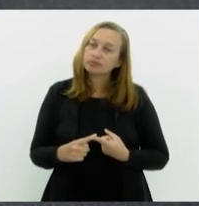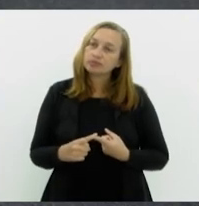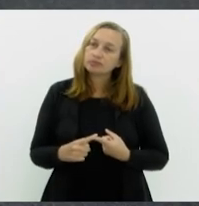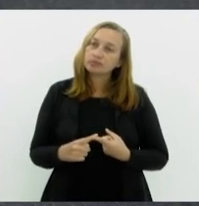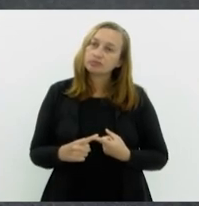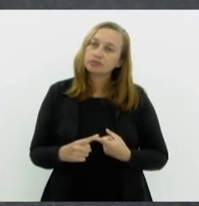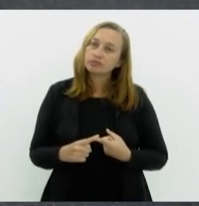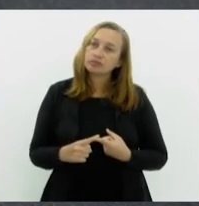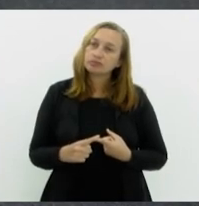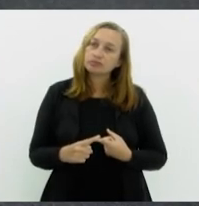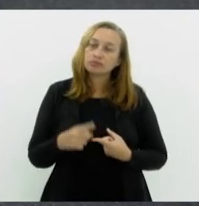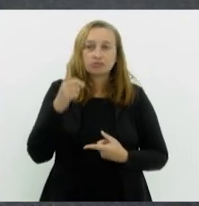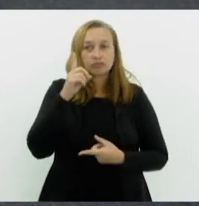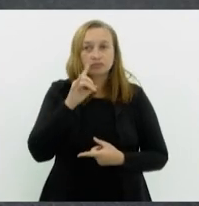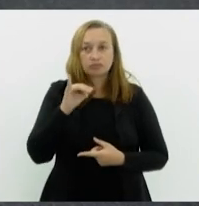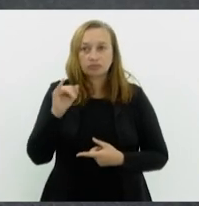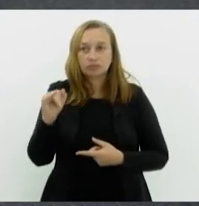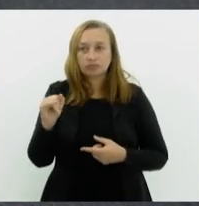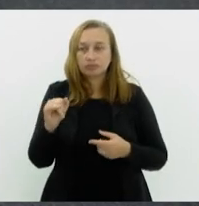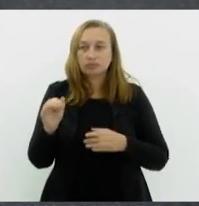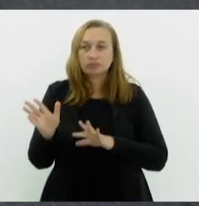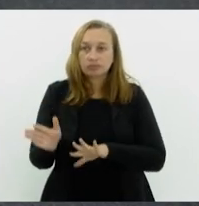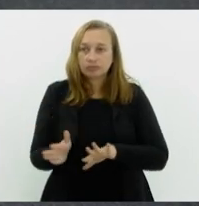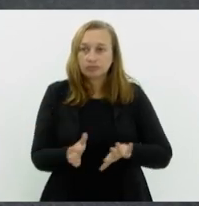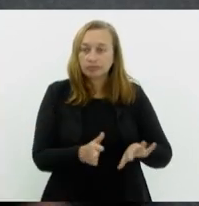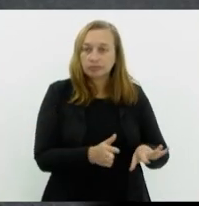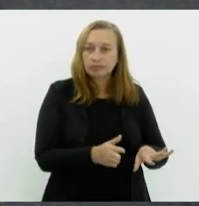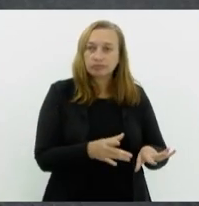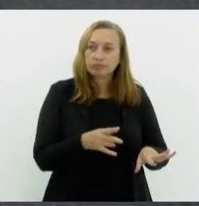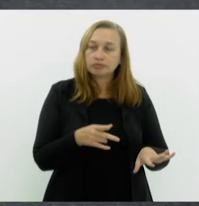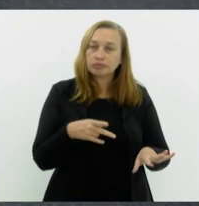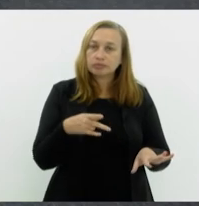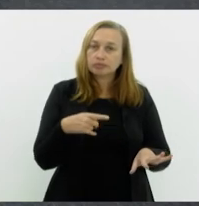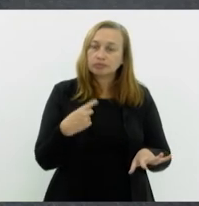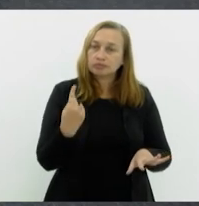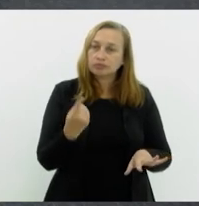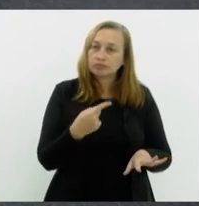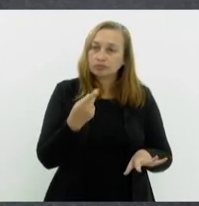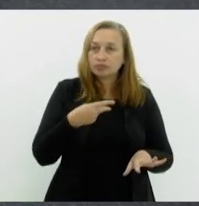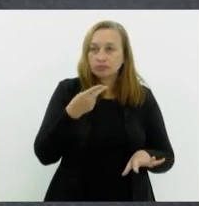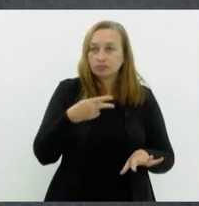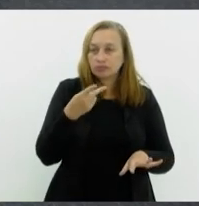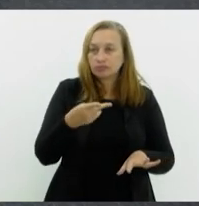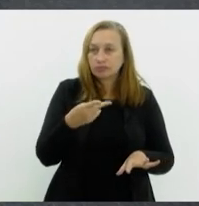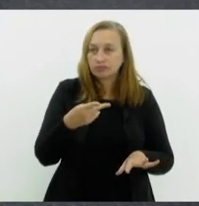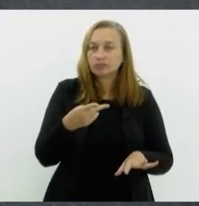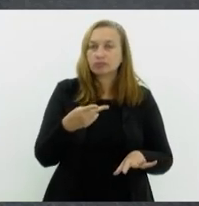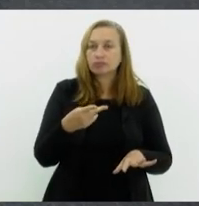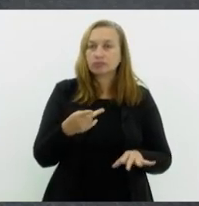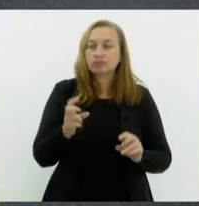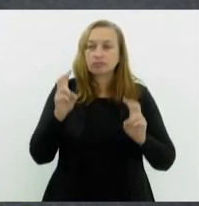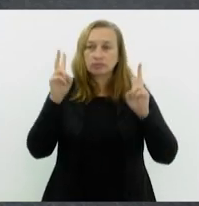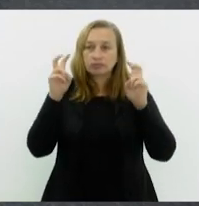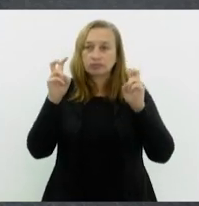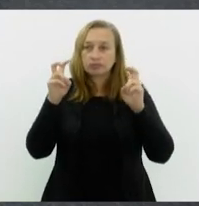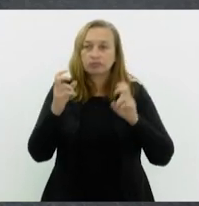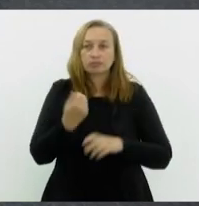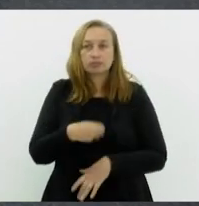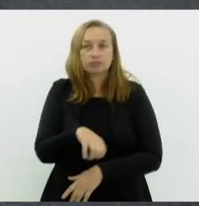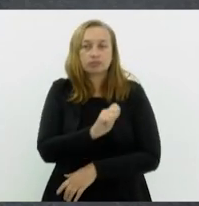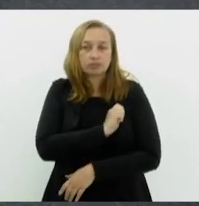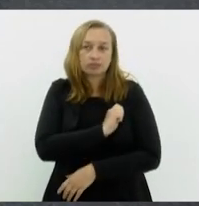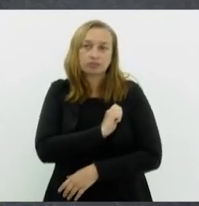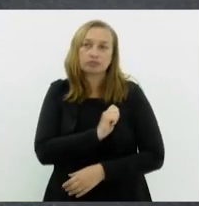dia, nós fazemos aqui discursos calorosos contra o excesso de incentivos